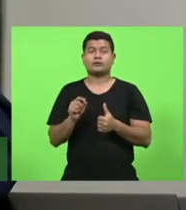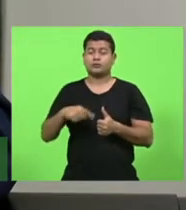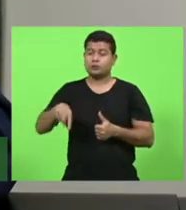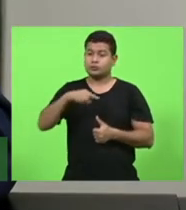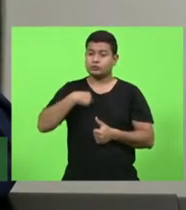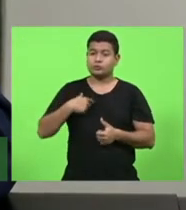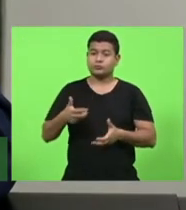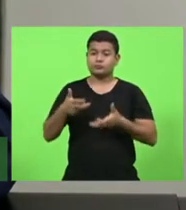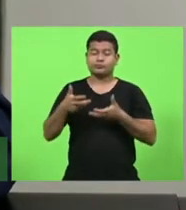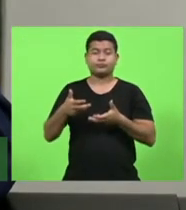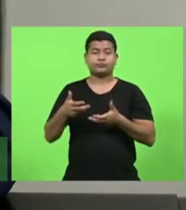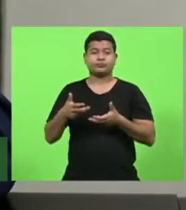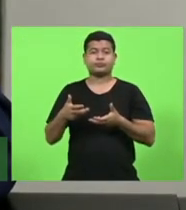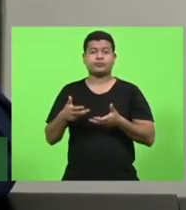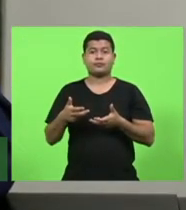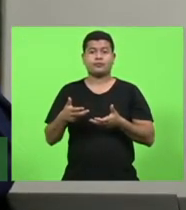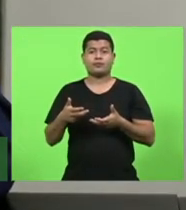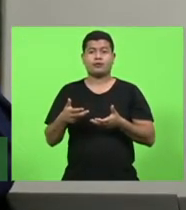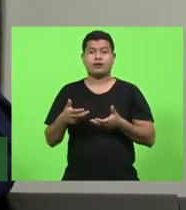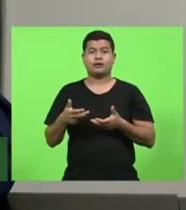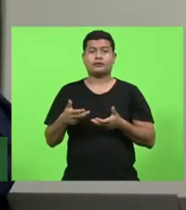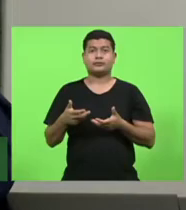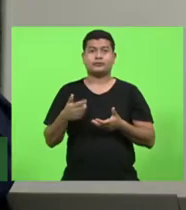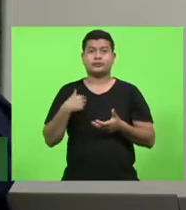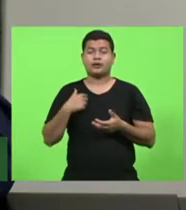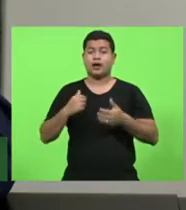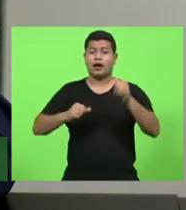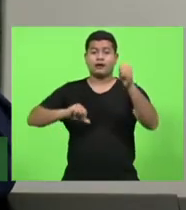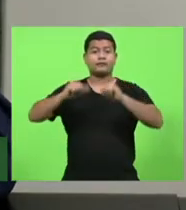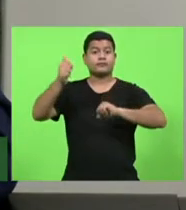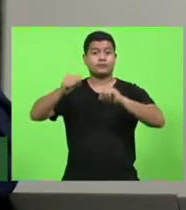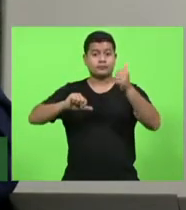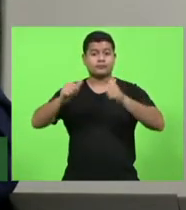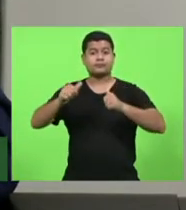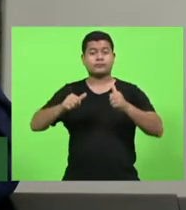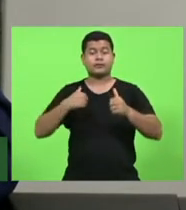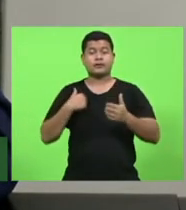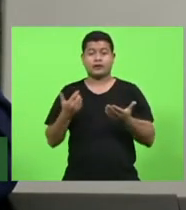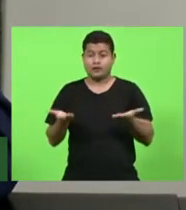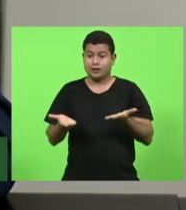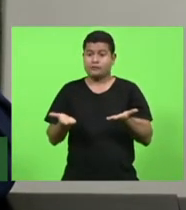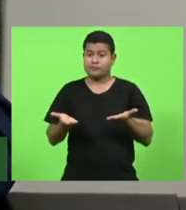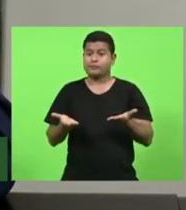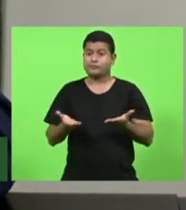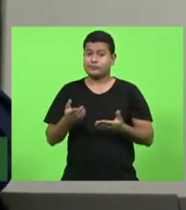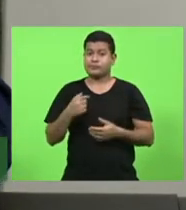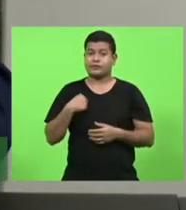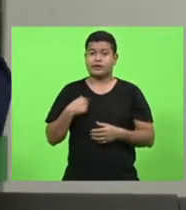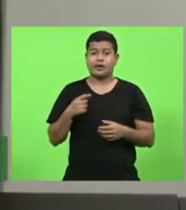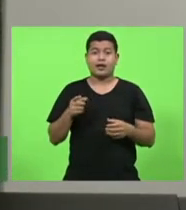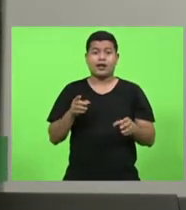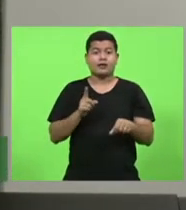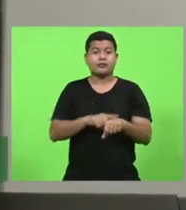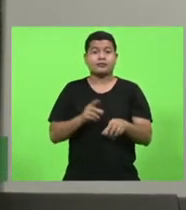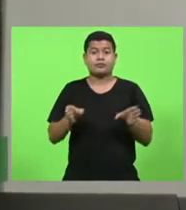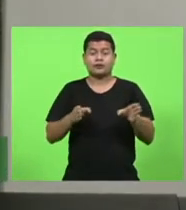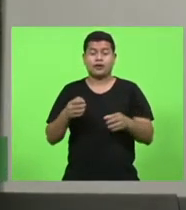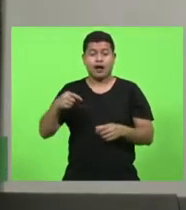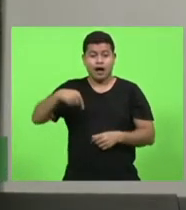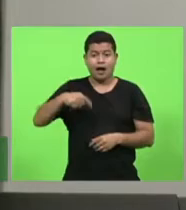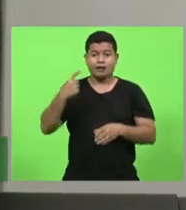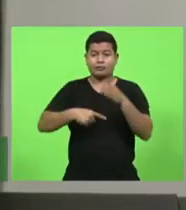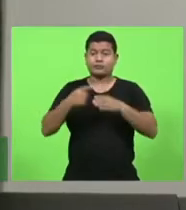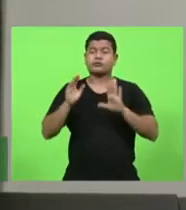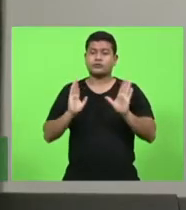fazer uma avaliação dessa situação, que essa comissão aqui já se pronunciou num